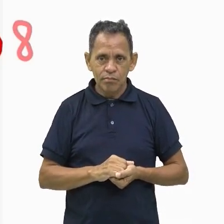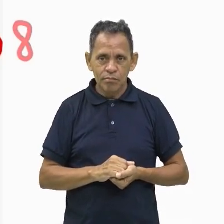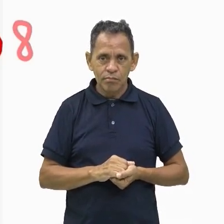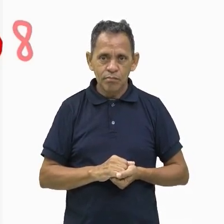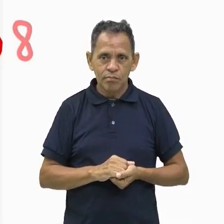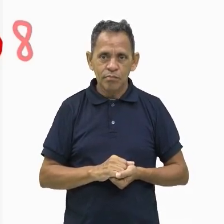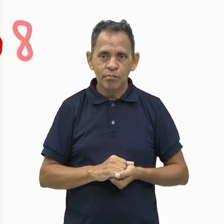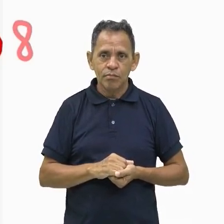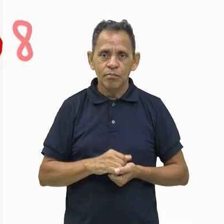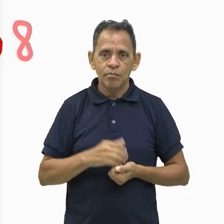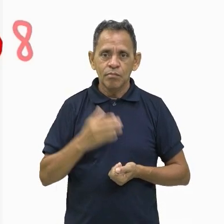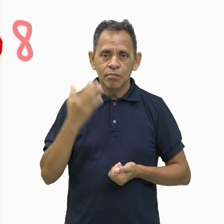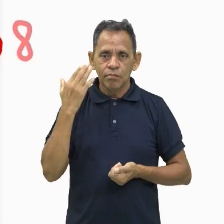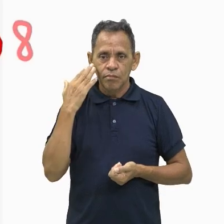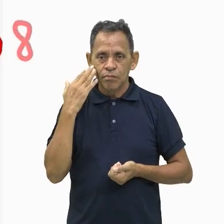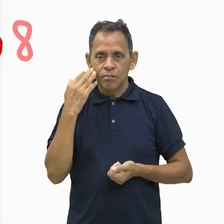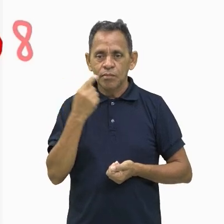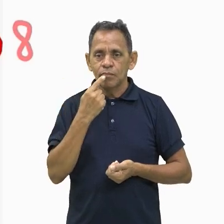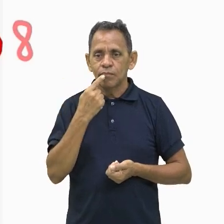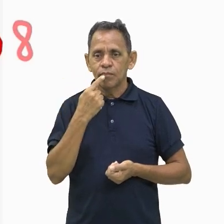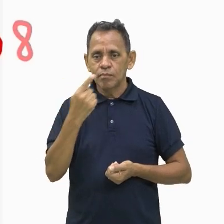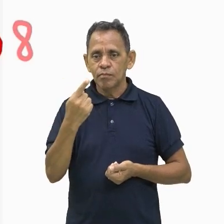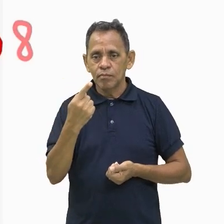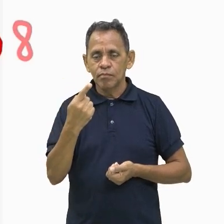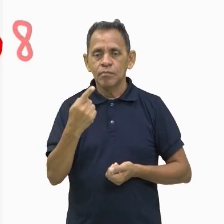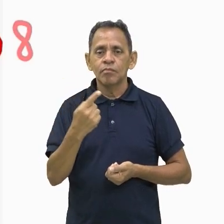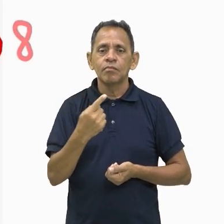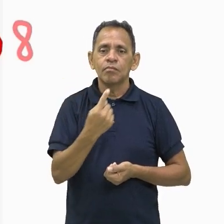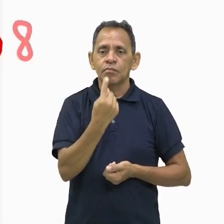R$57,08. Está mais perto de 1, tá bom? Então,